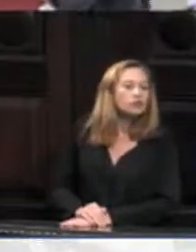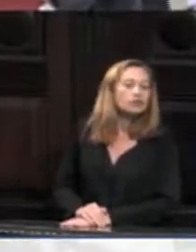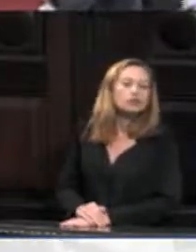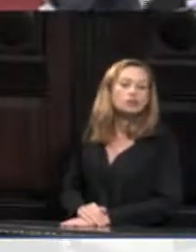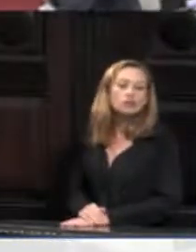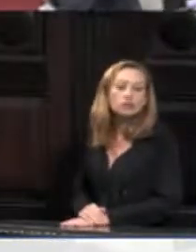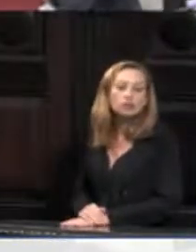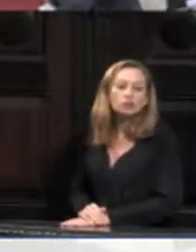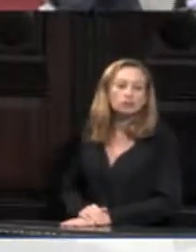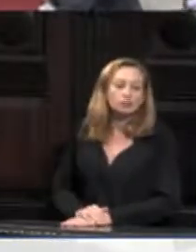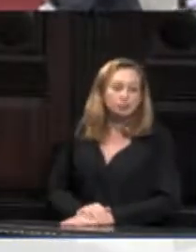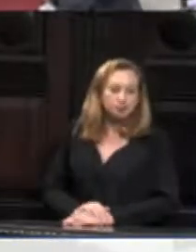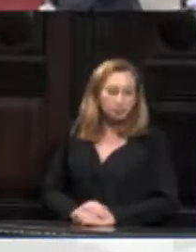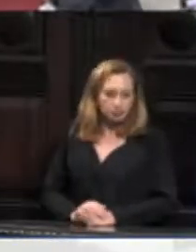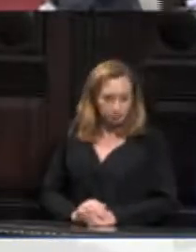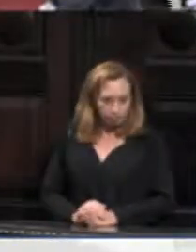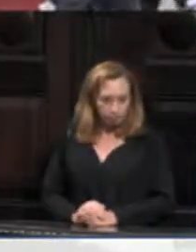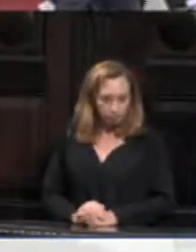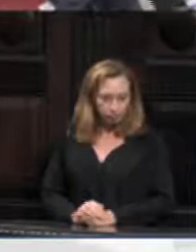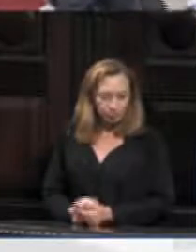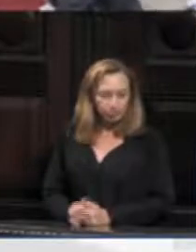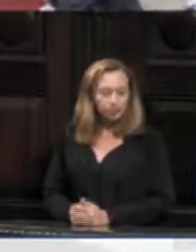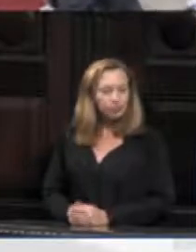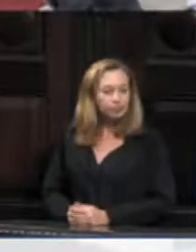Parágrafo único